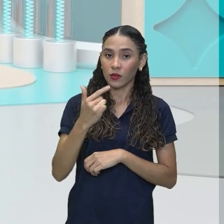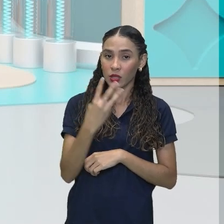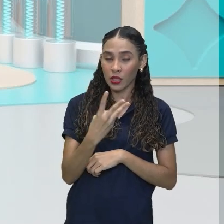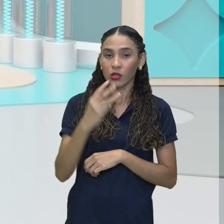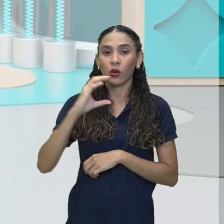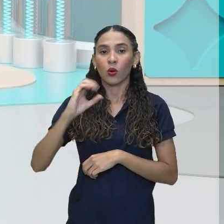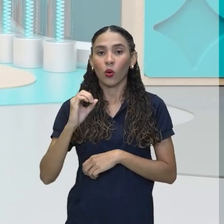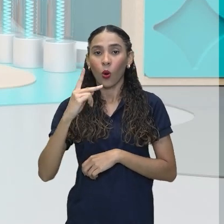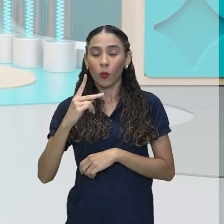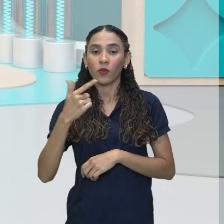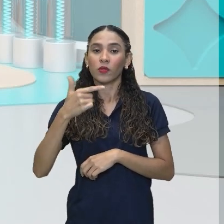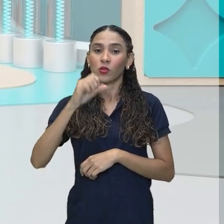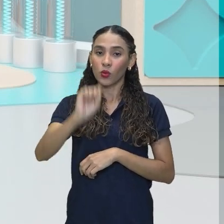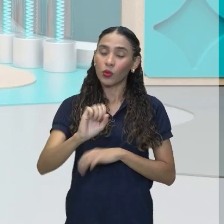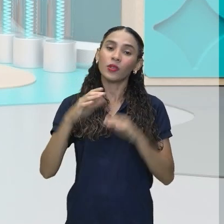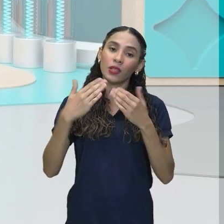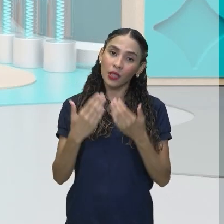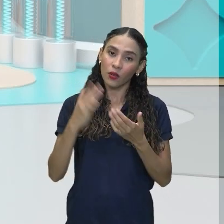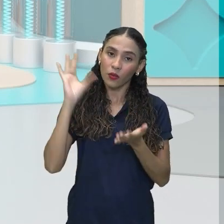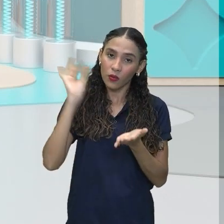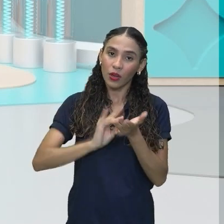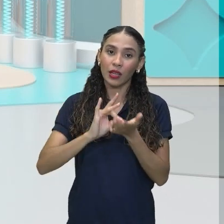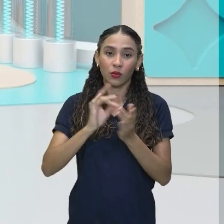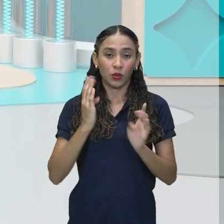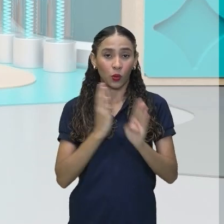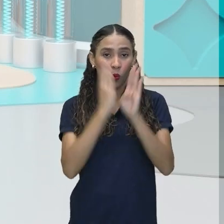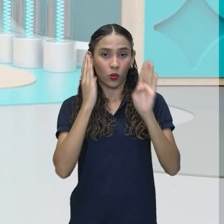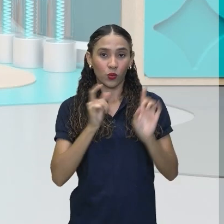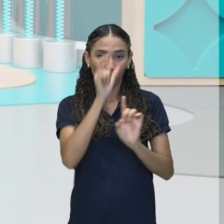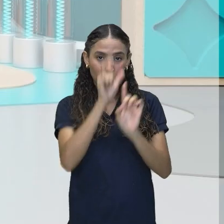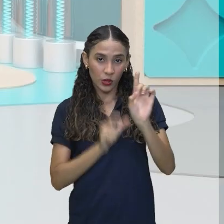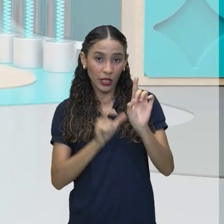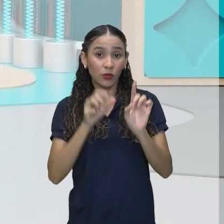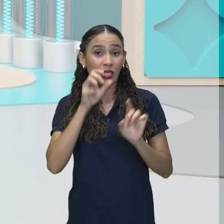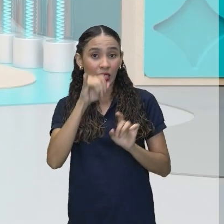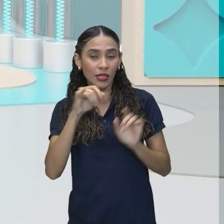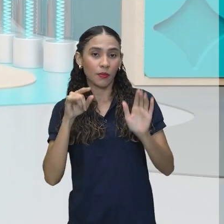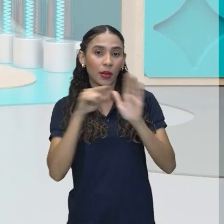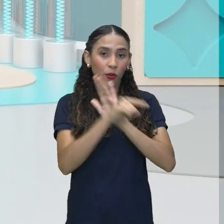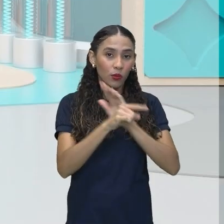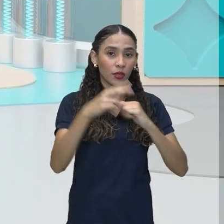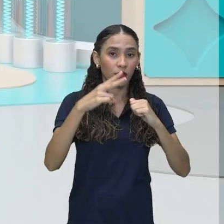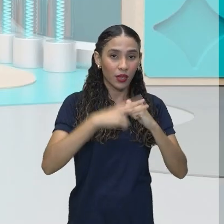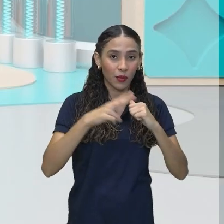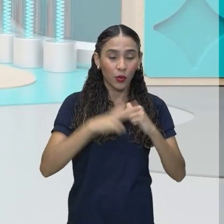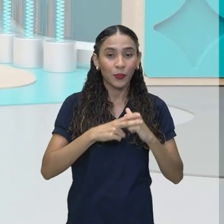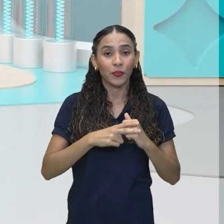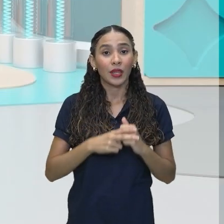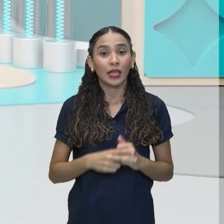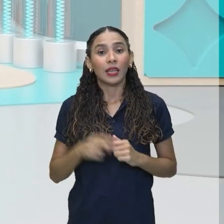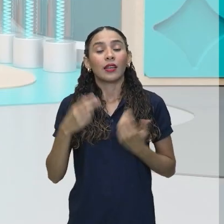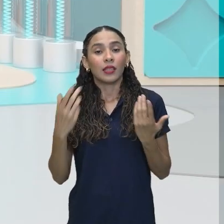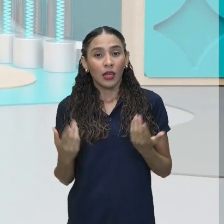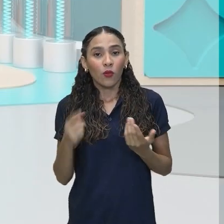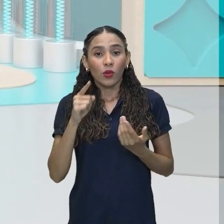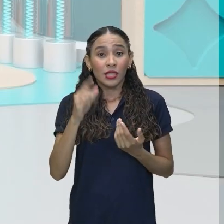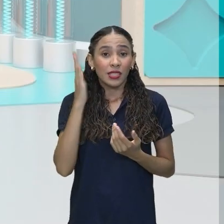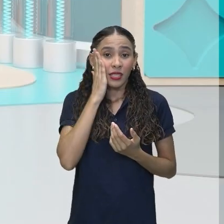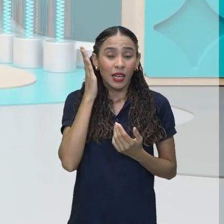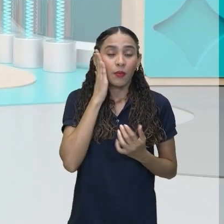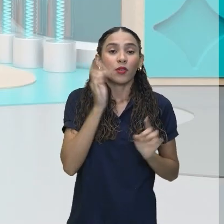Então, assim, eu encontro o meu sujeito, fazendo essa pergunta para o verbo. E uma vez que eu defino o que é